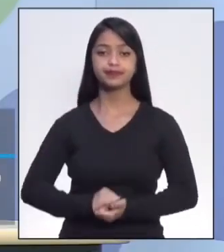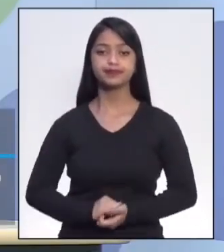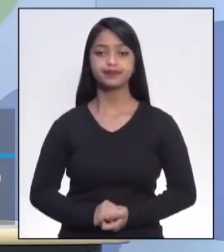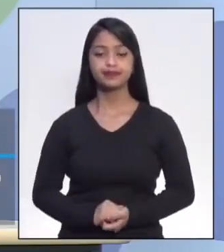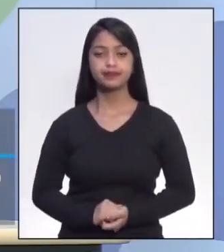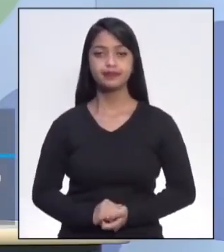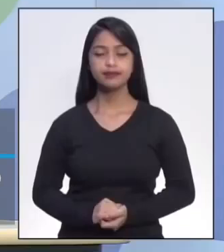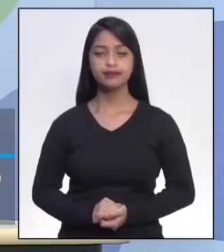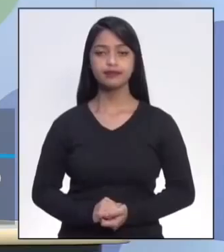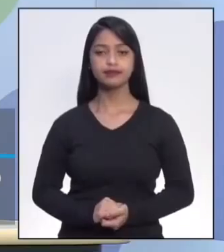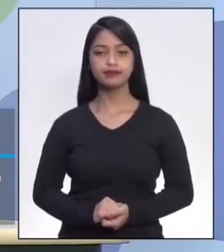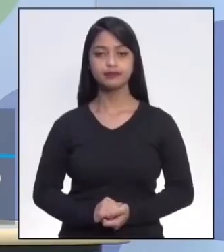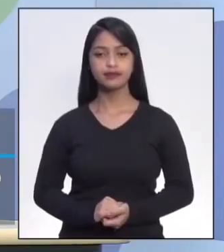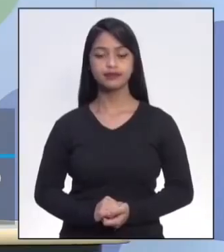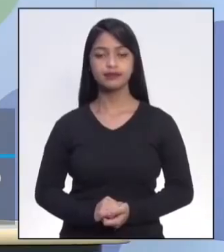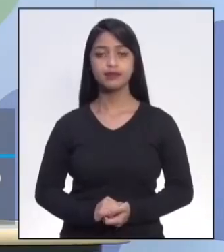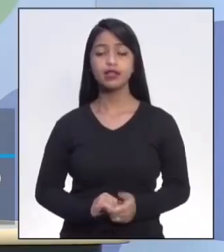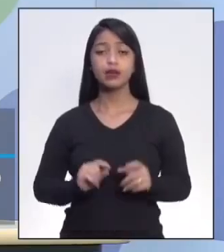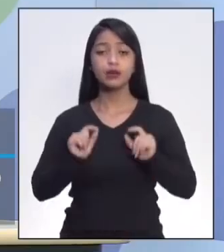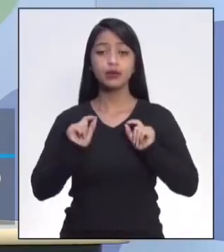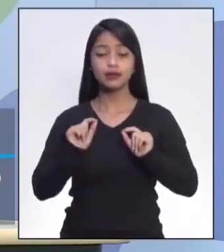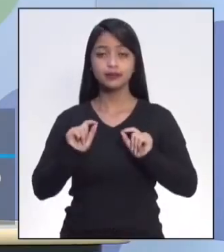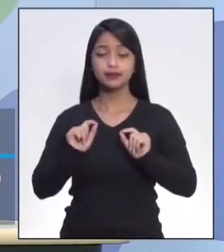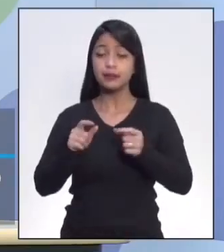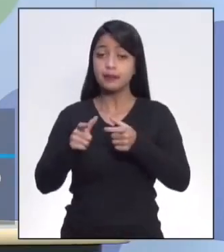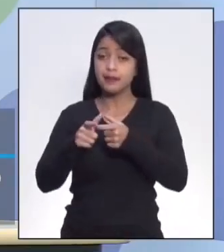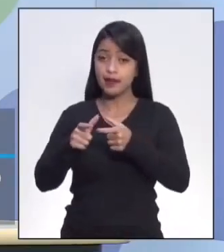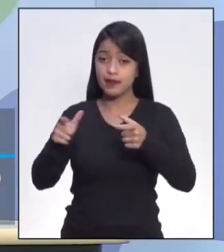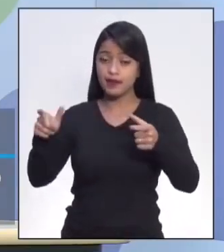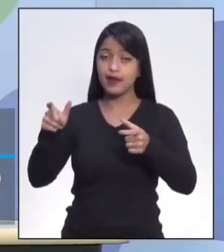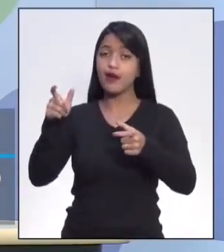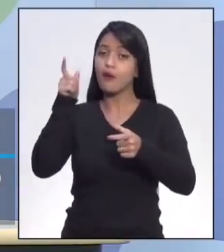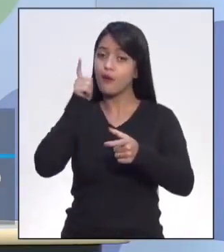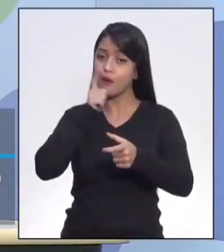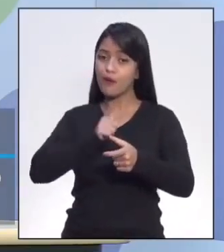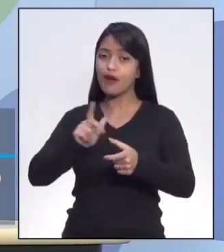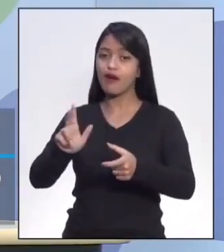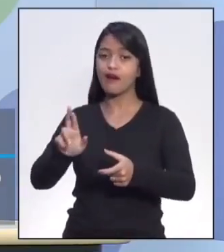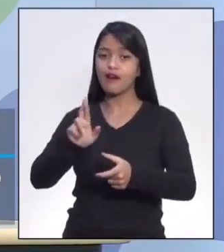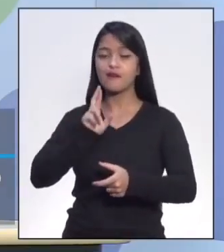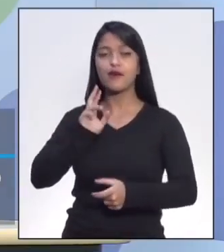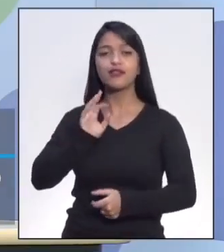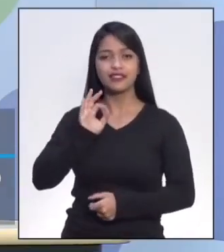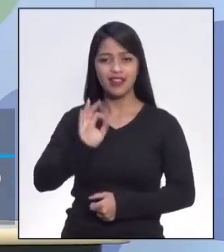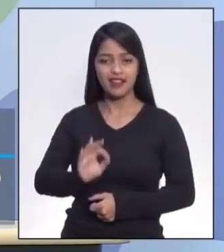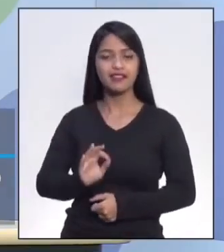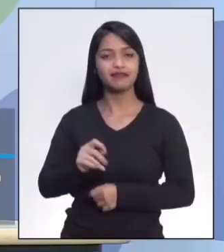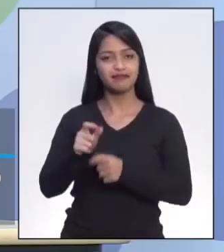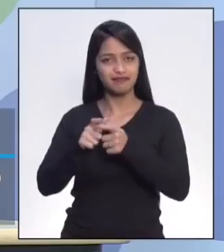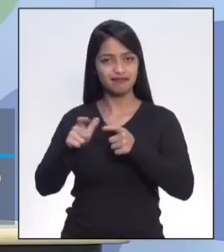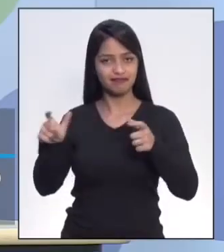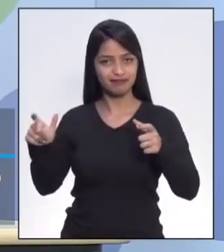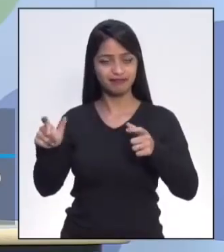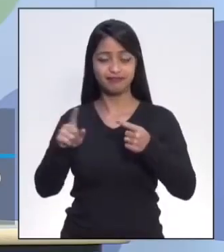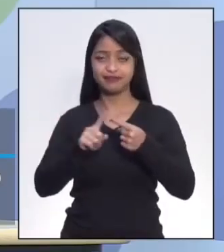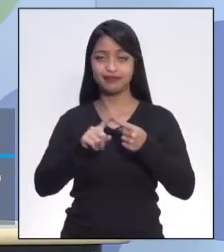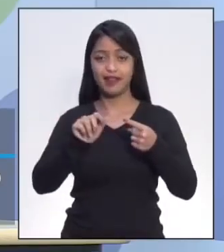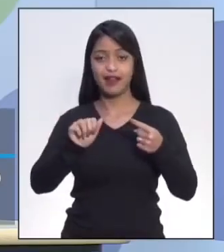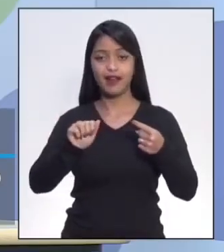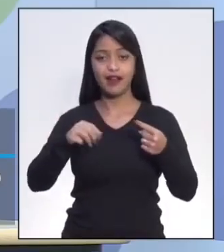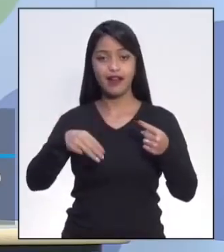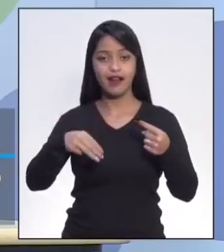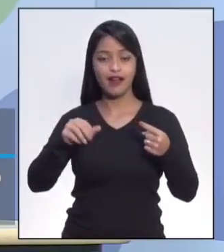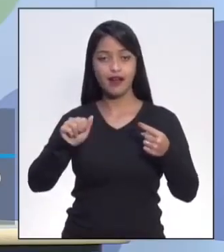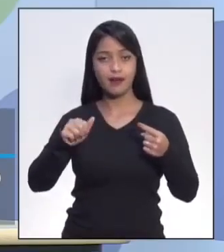uma grande margem de acerto pelos nossos alunos. Aqui a Amanda,